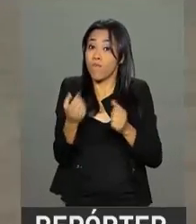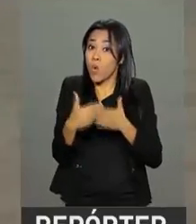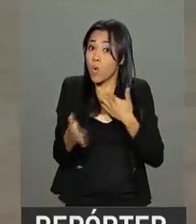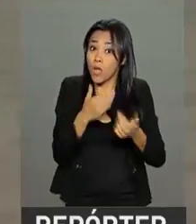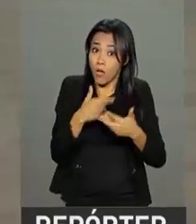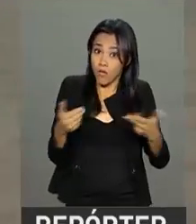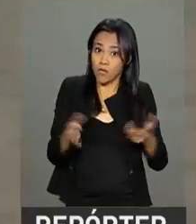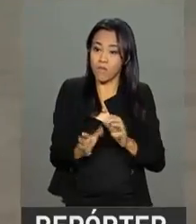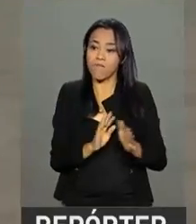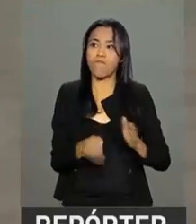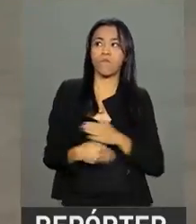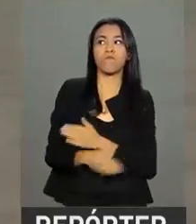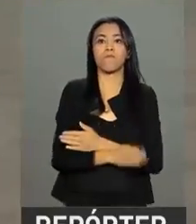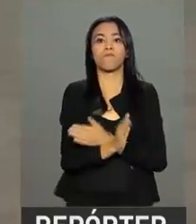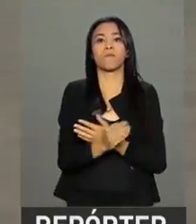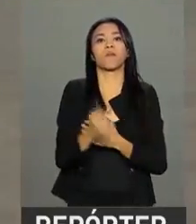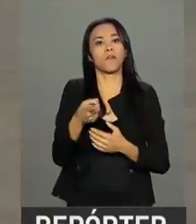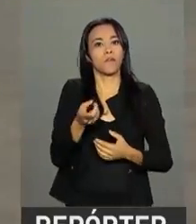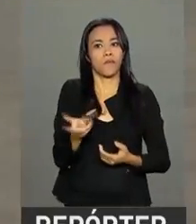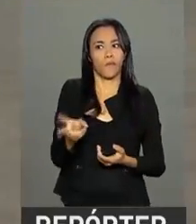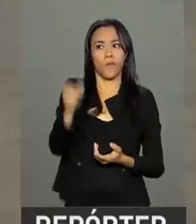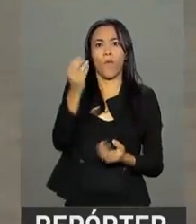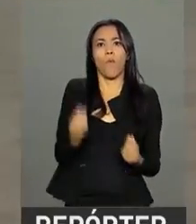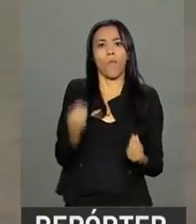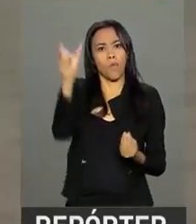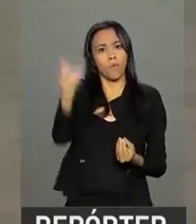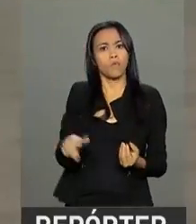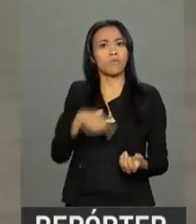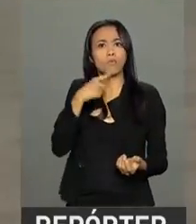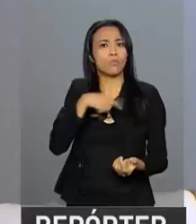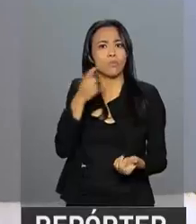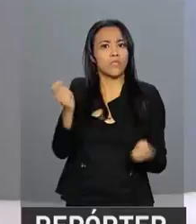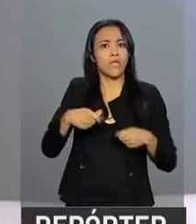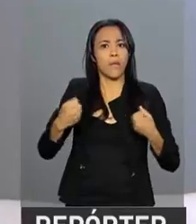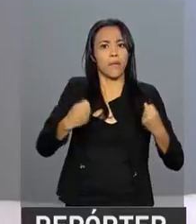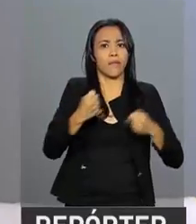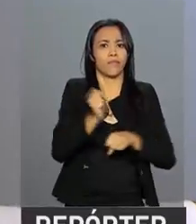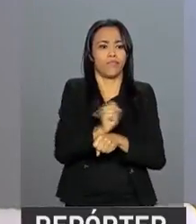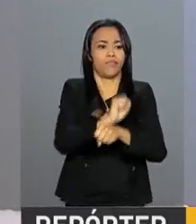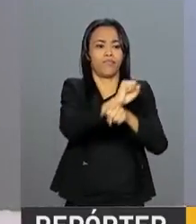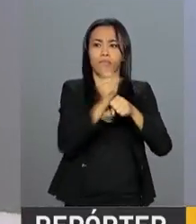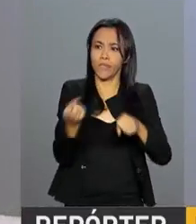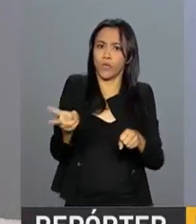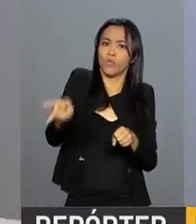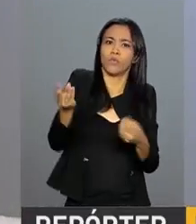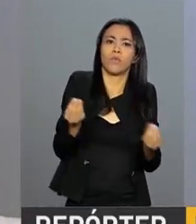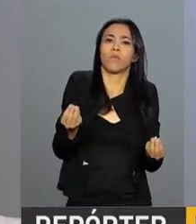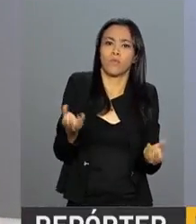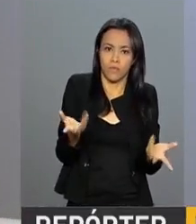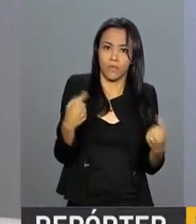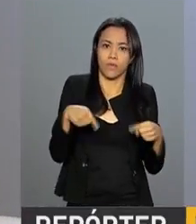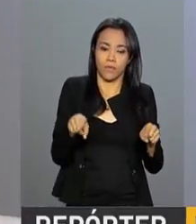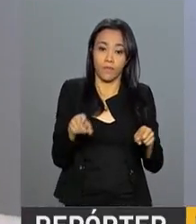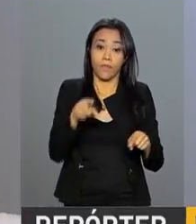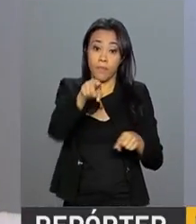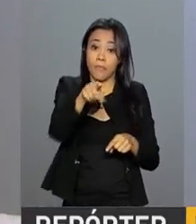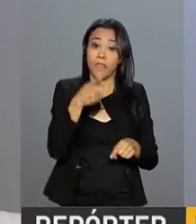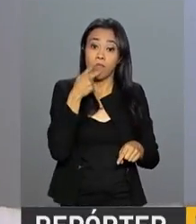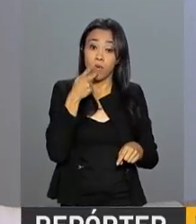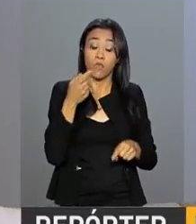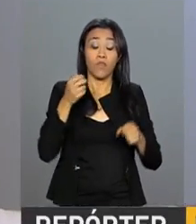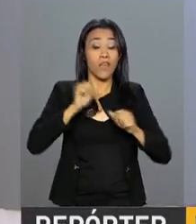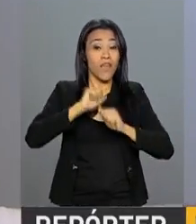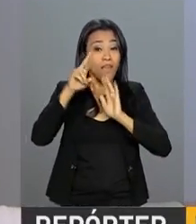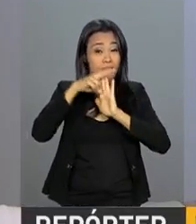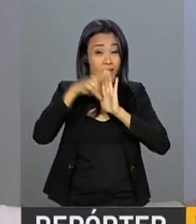tenha condições de dirigir continue colocando vidas em risco foram estabelecidas regras muito claras para o